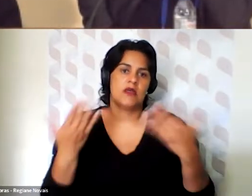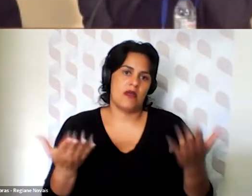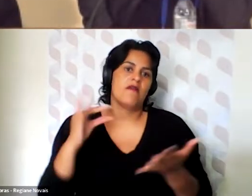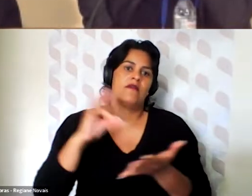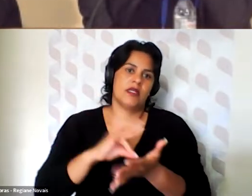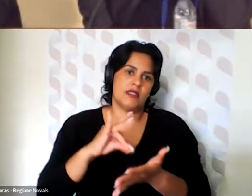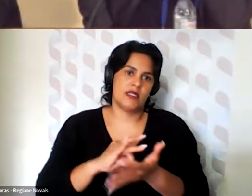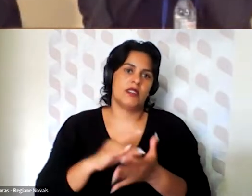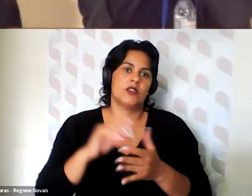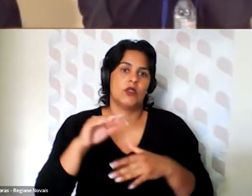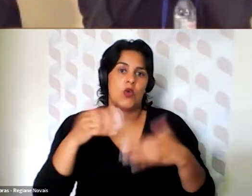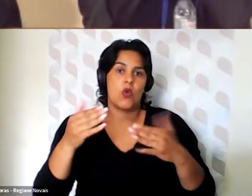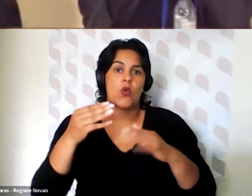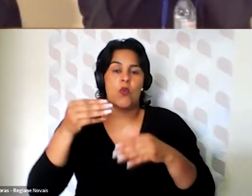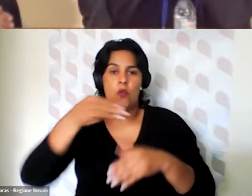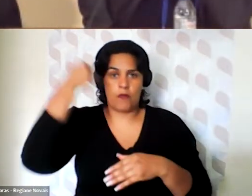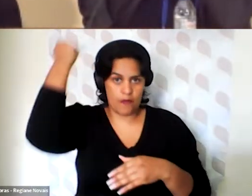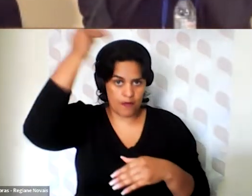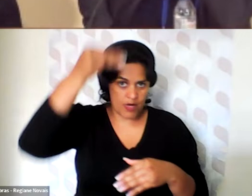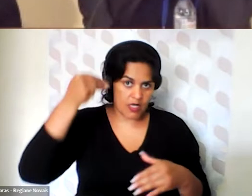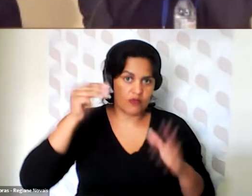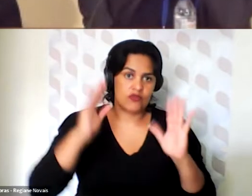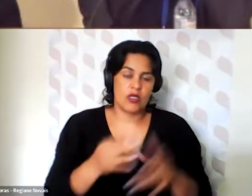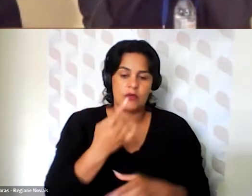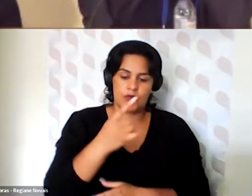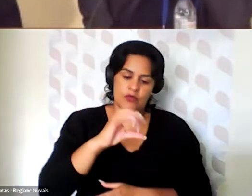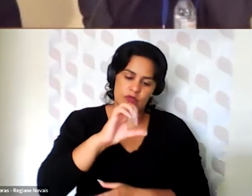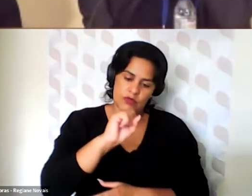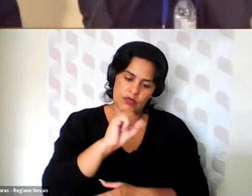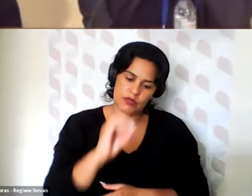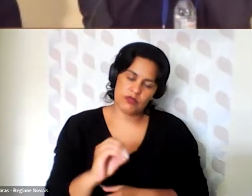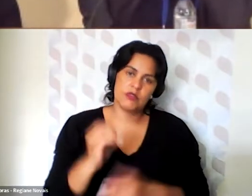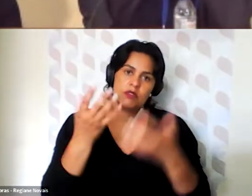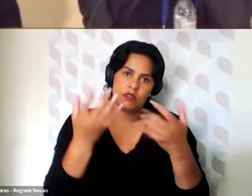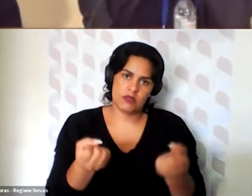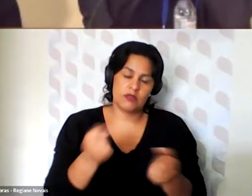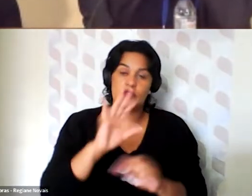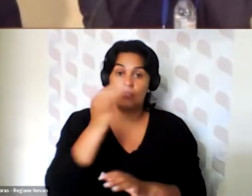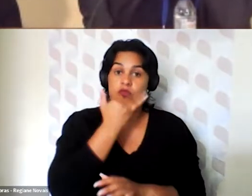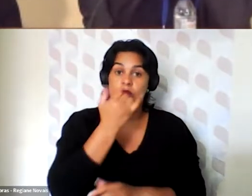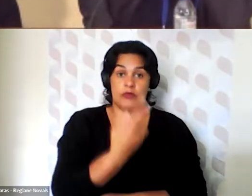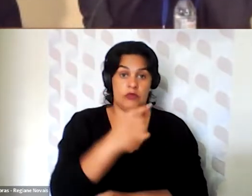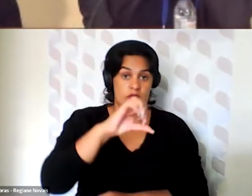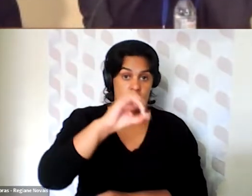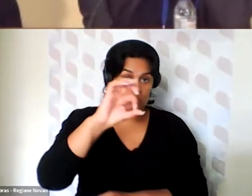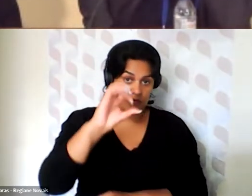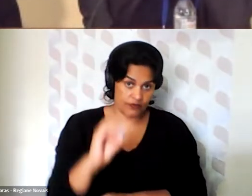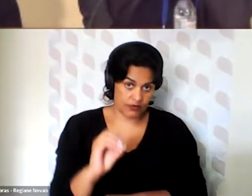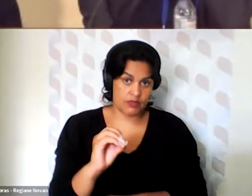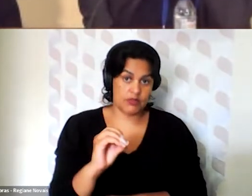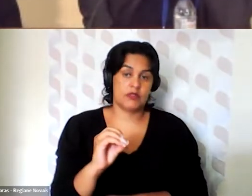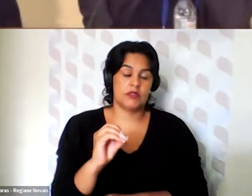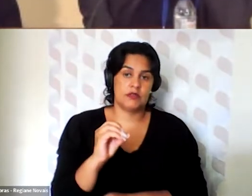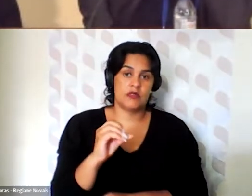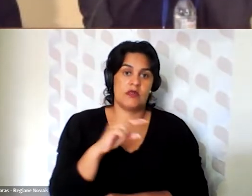grupo que reúne os países em desenvolvimento, mas quando o Chile entrou em 2010, isso já não foi exigido. Quando a Colômbia entrou, quando a Costa Rica entrou,